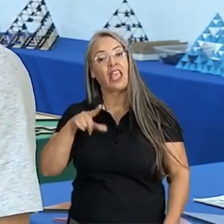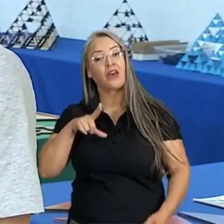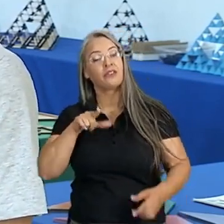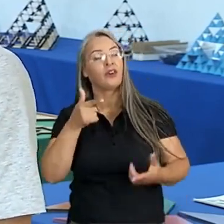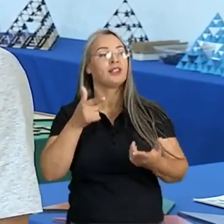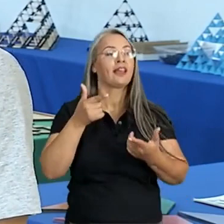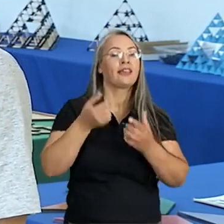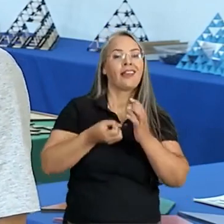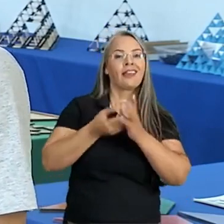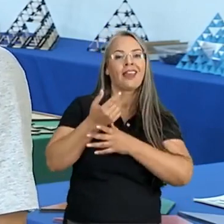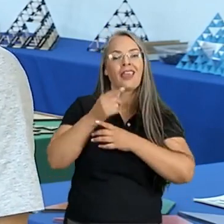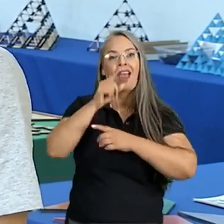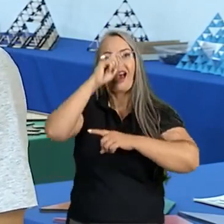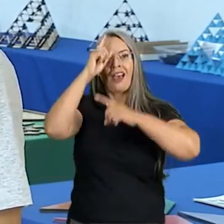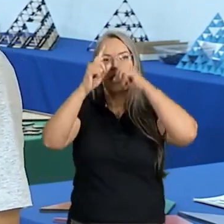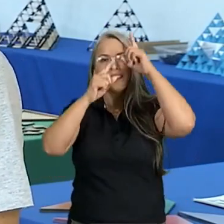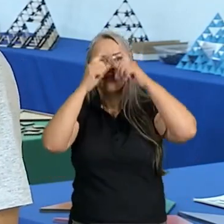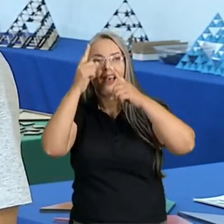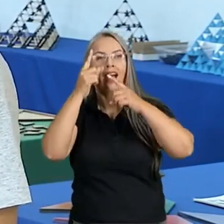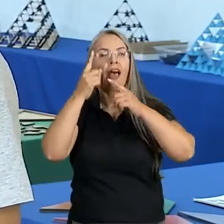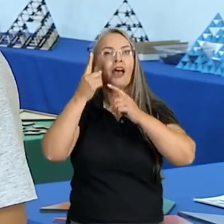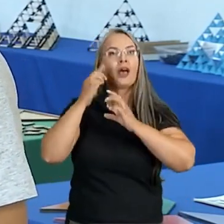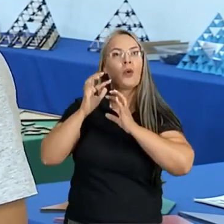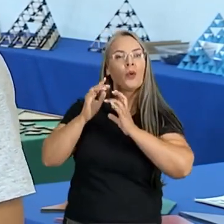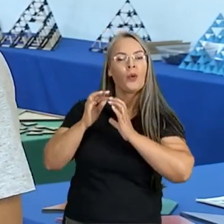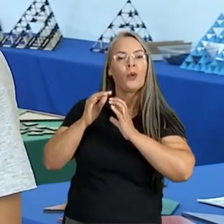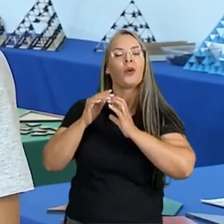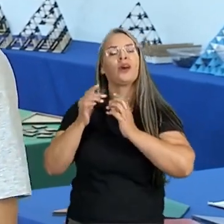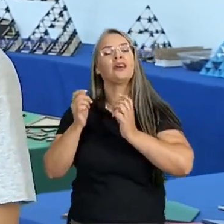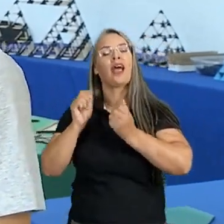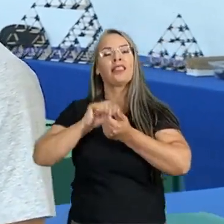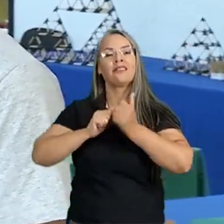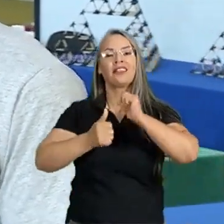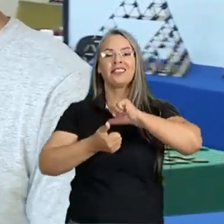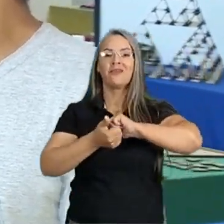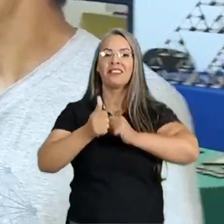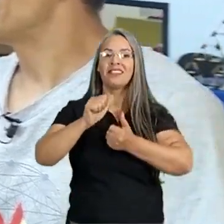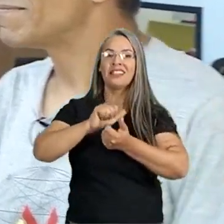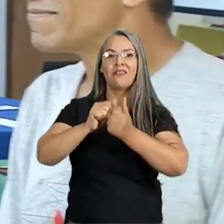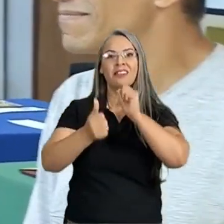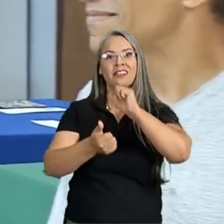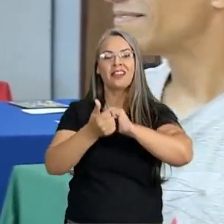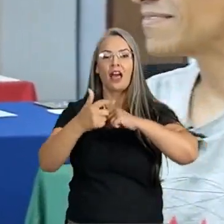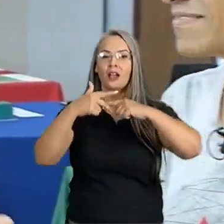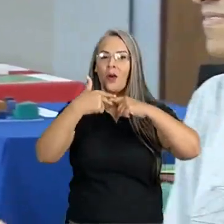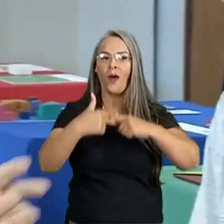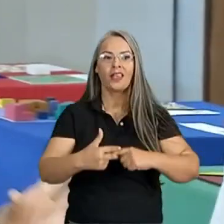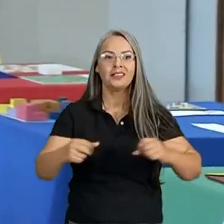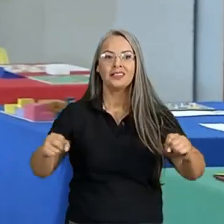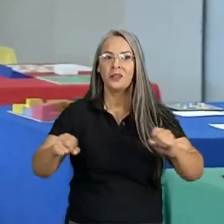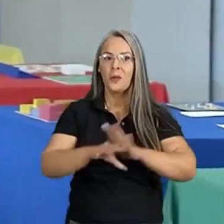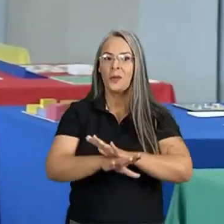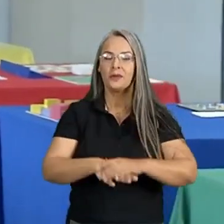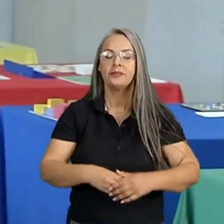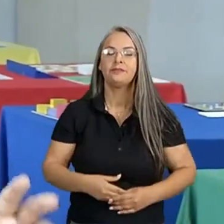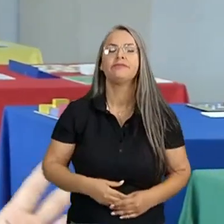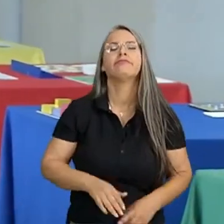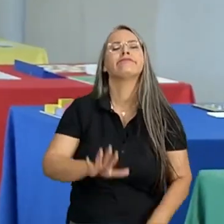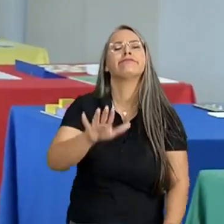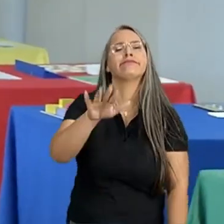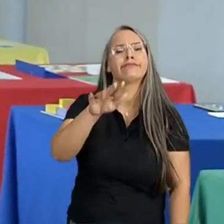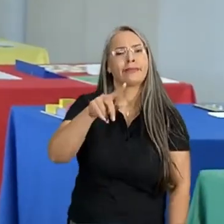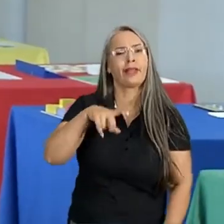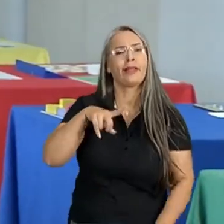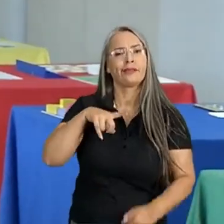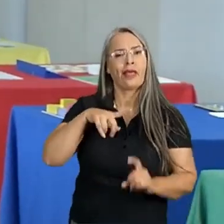e assim a minha necessidade não agora tem aquele mito de que a matemática é muito difícil eu não vou